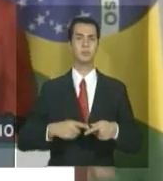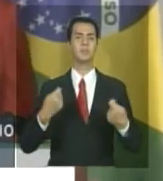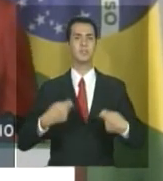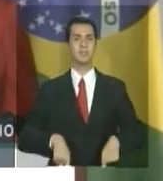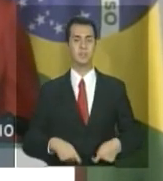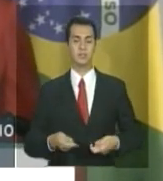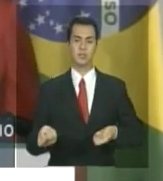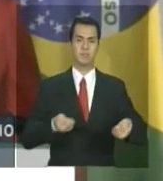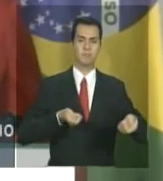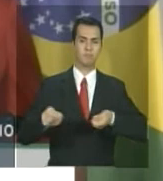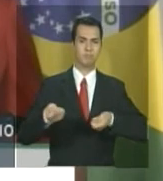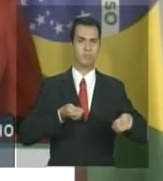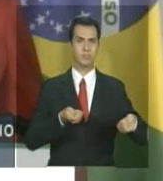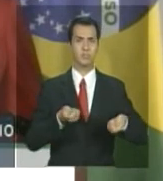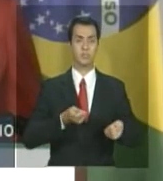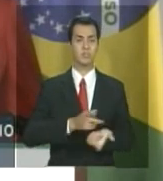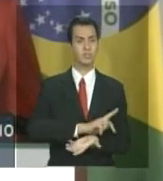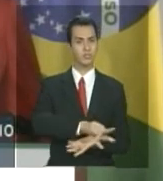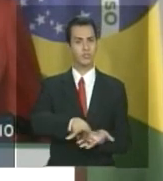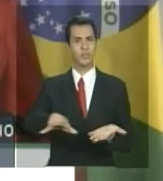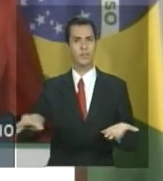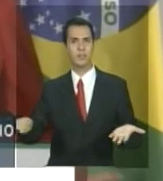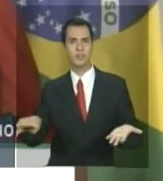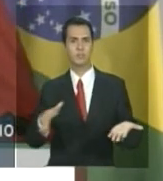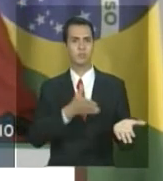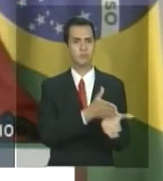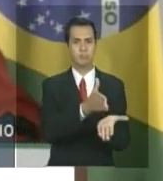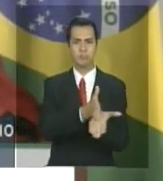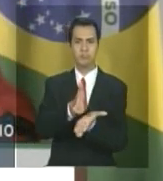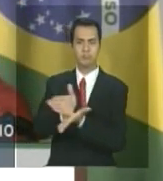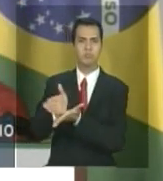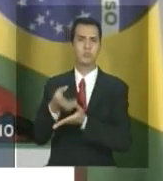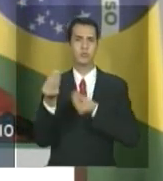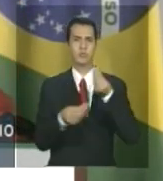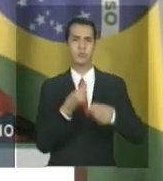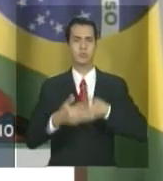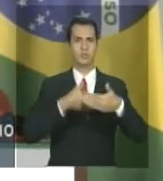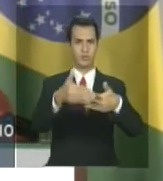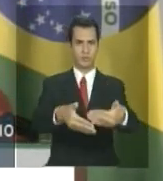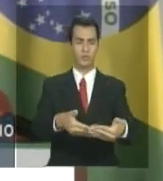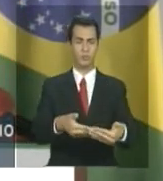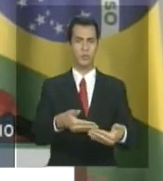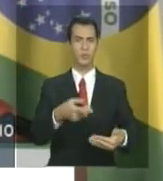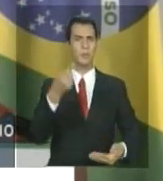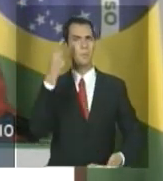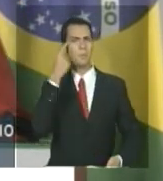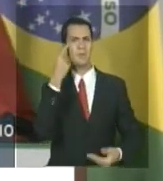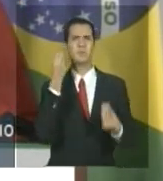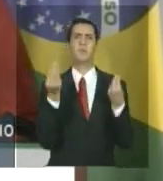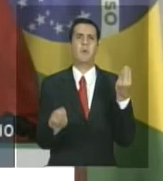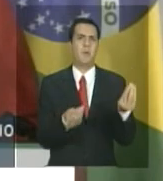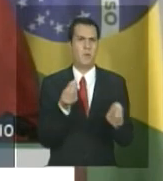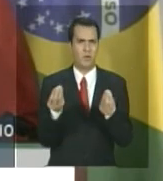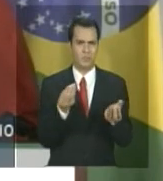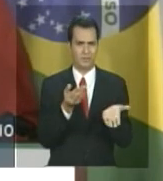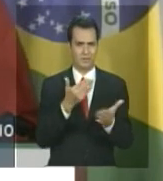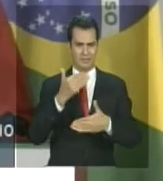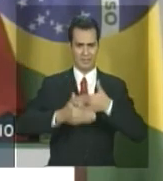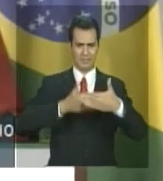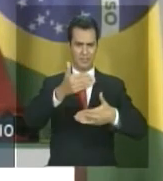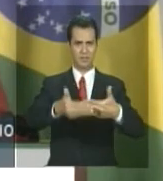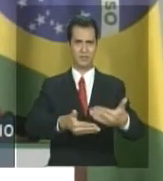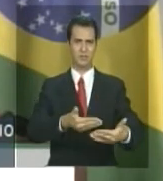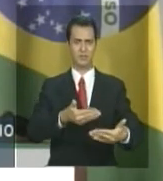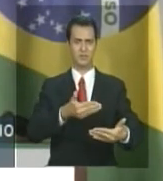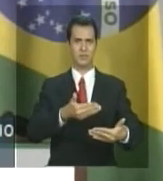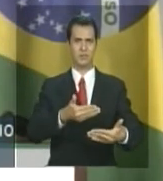diferentes dimensões do desenvolvimento. Nós não podemos conceber um desenvolvimento em que a melhoria